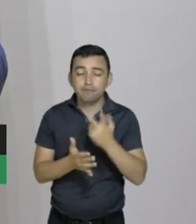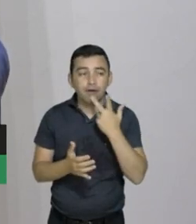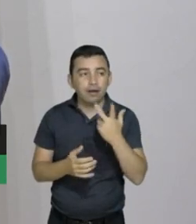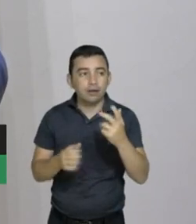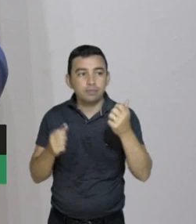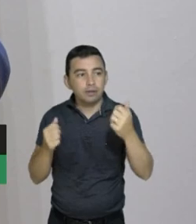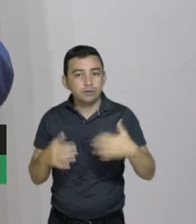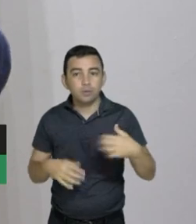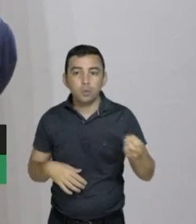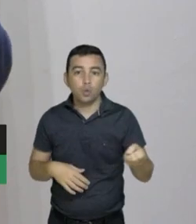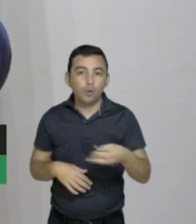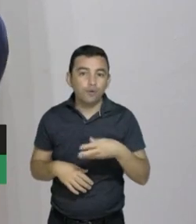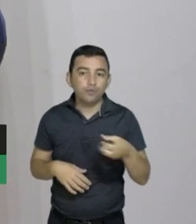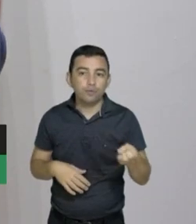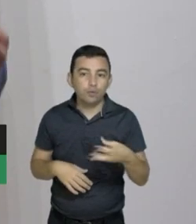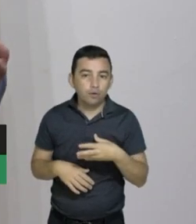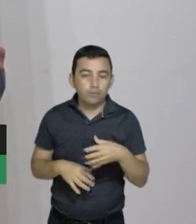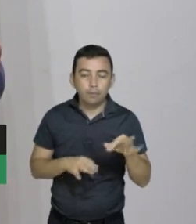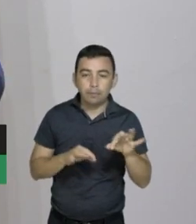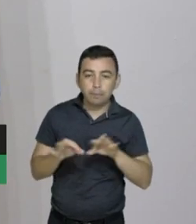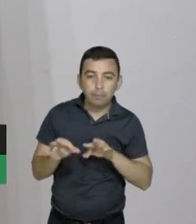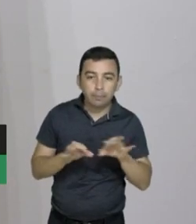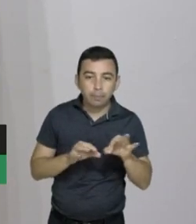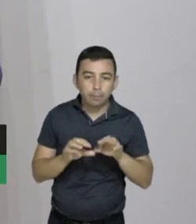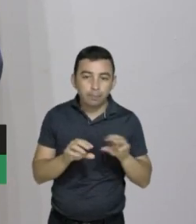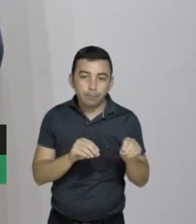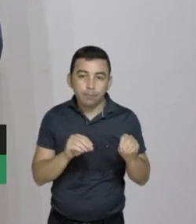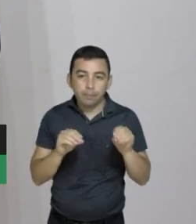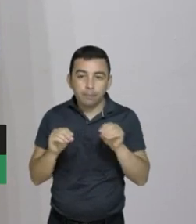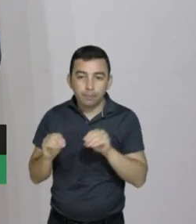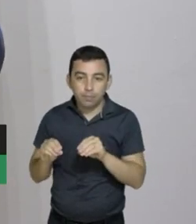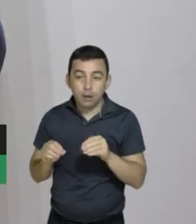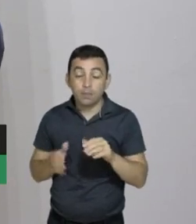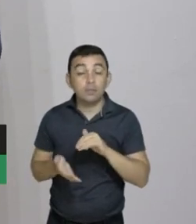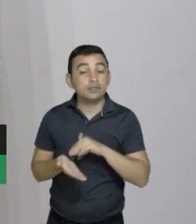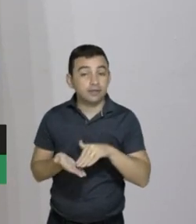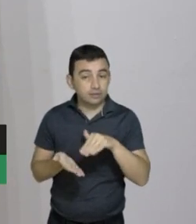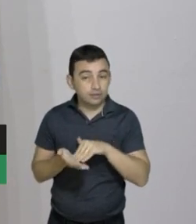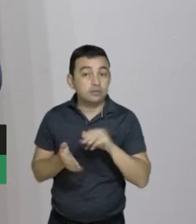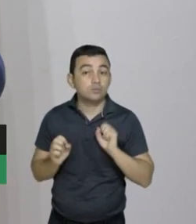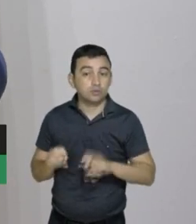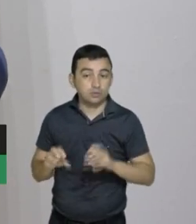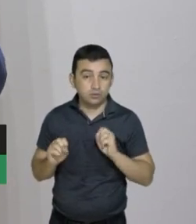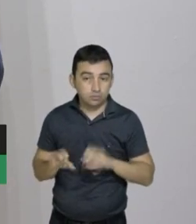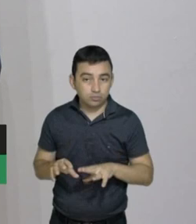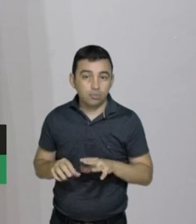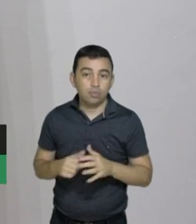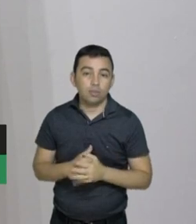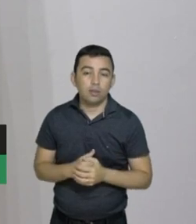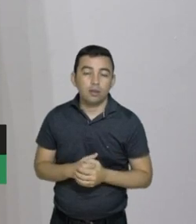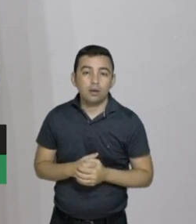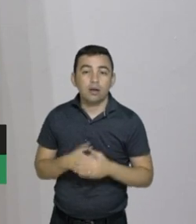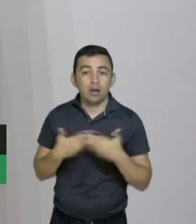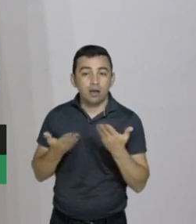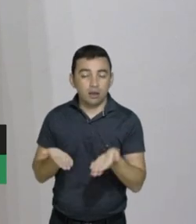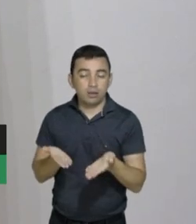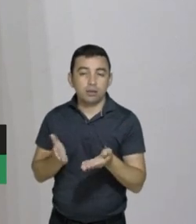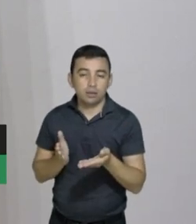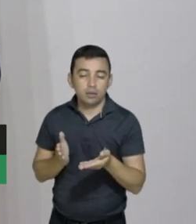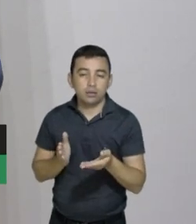sobre se remanejamento e foi feito pela Secretaria da Educação no plano